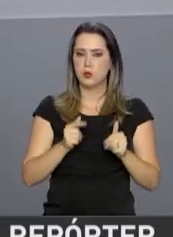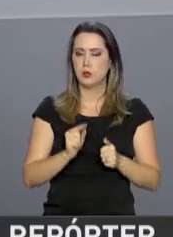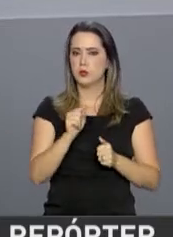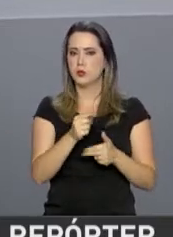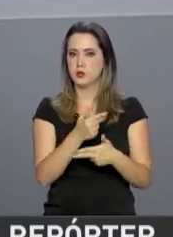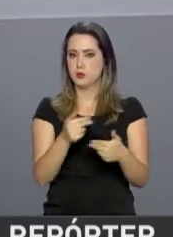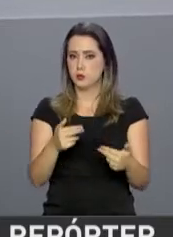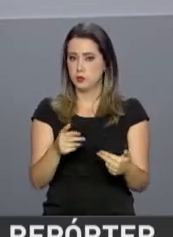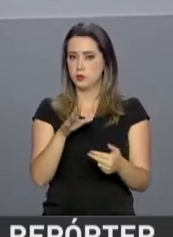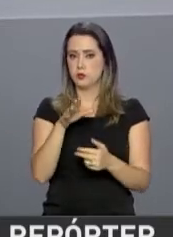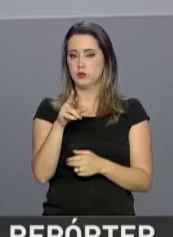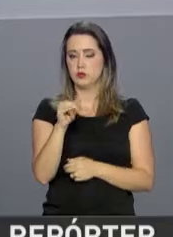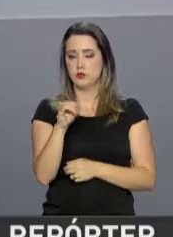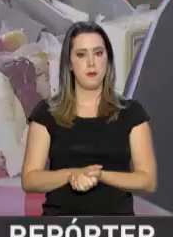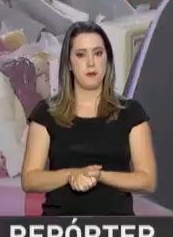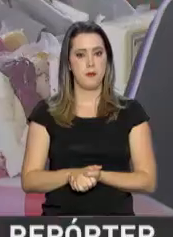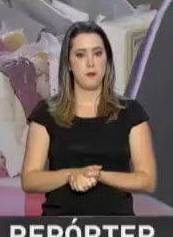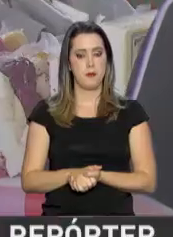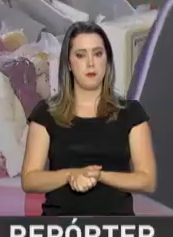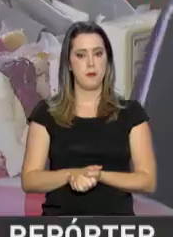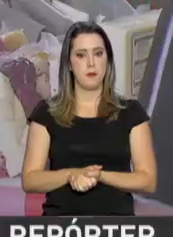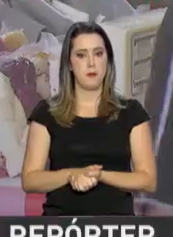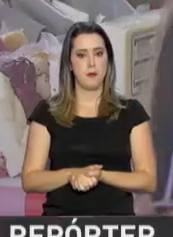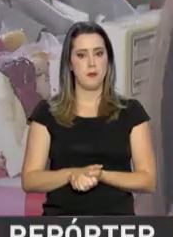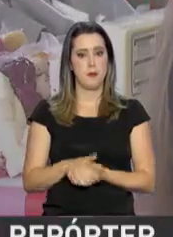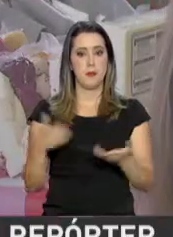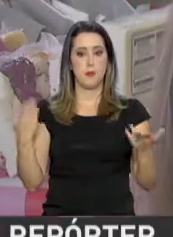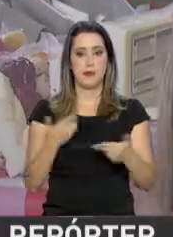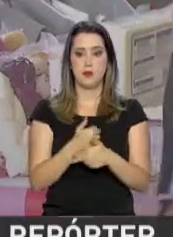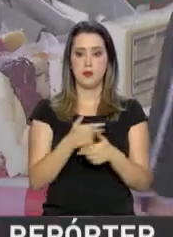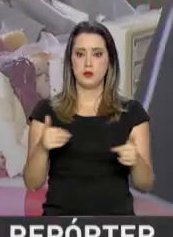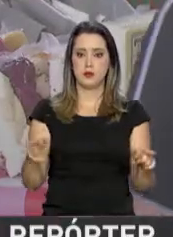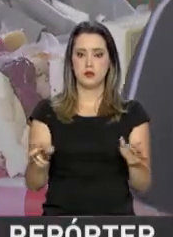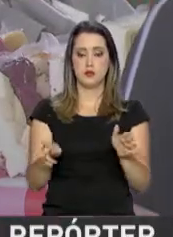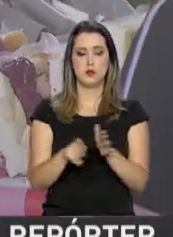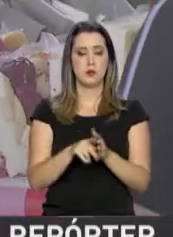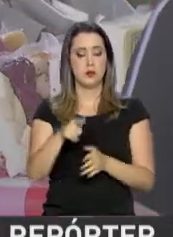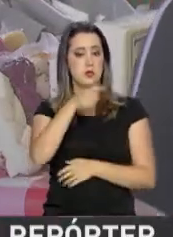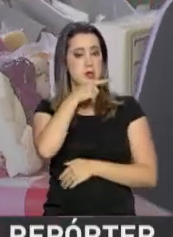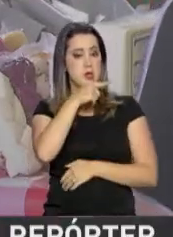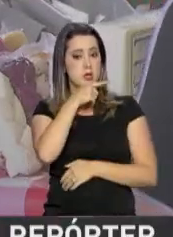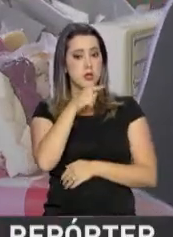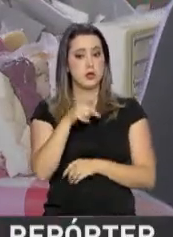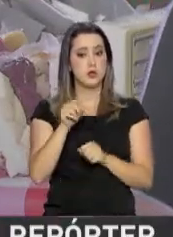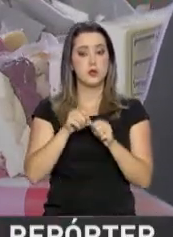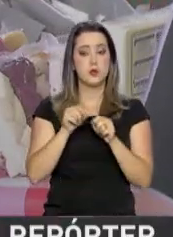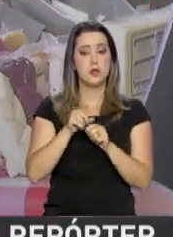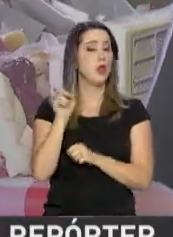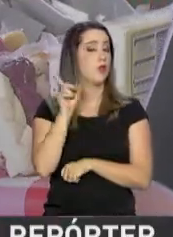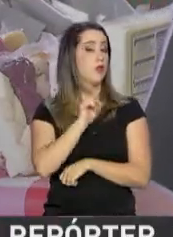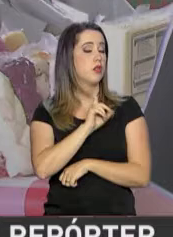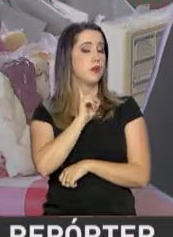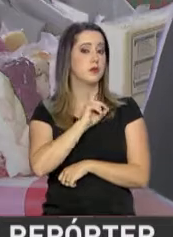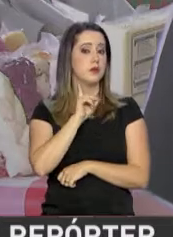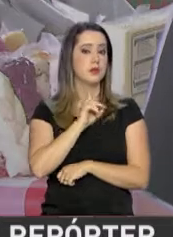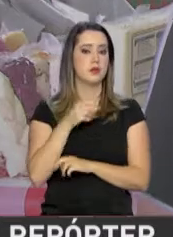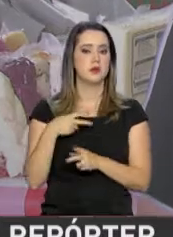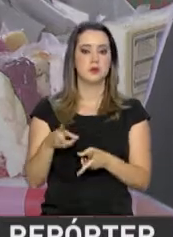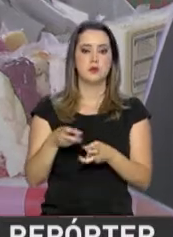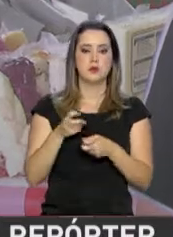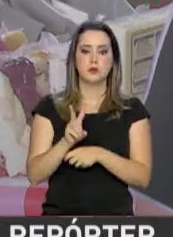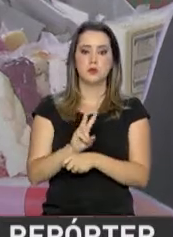raíssa lopes explica adora produtos como queijo da canastra produzida em minas gerais deverão ser inspecionados